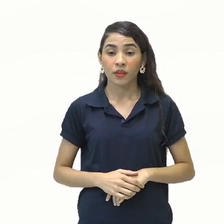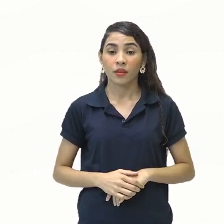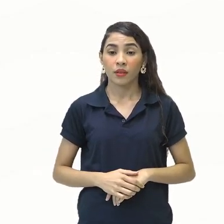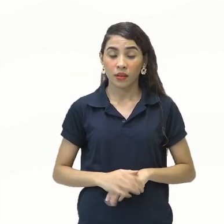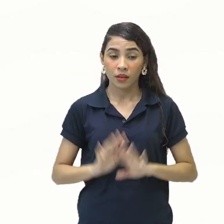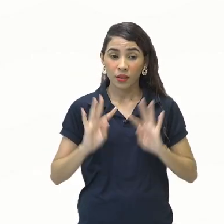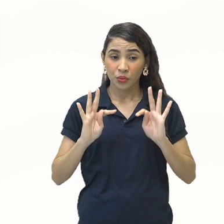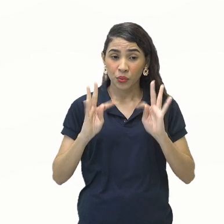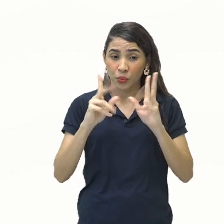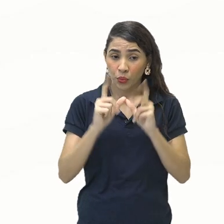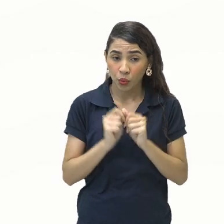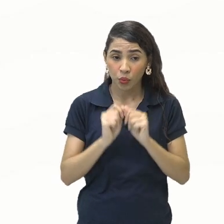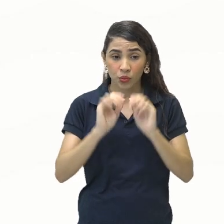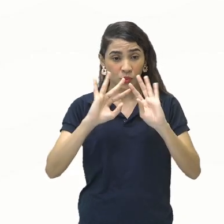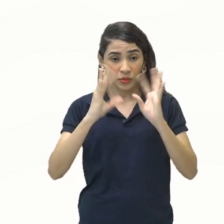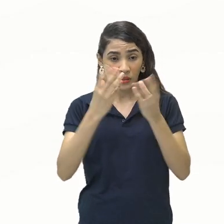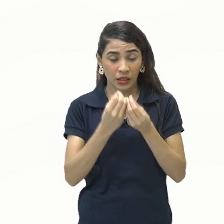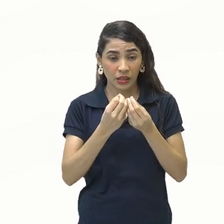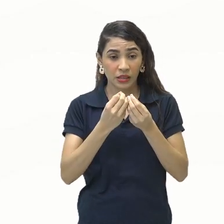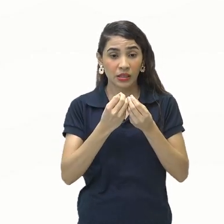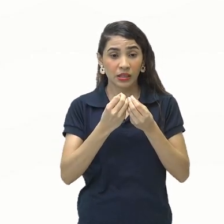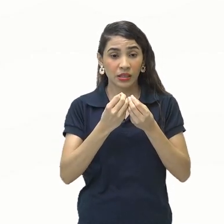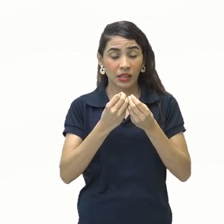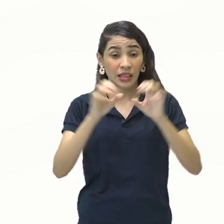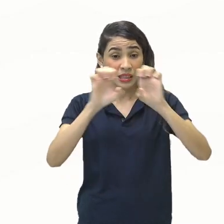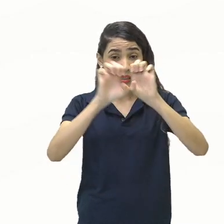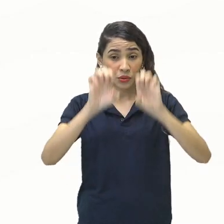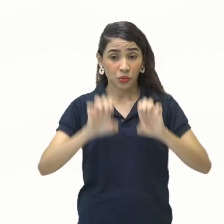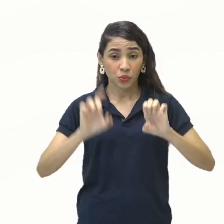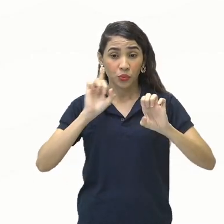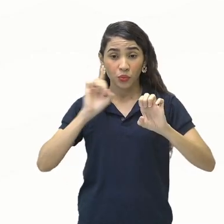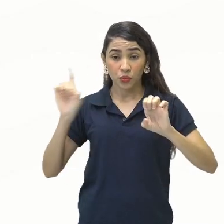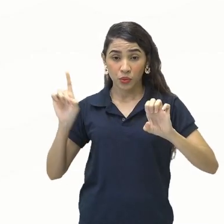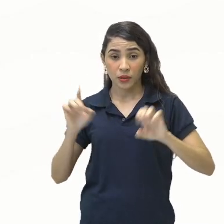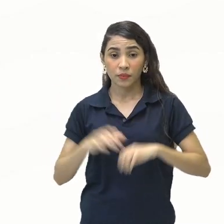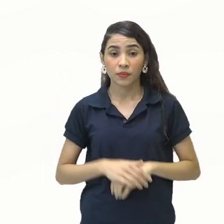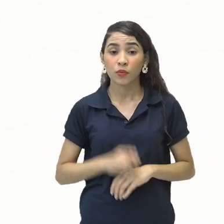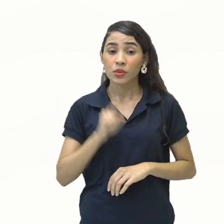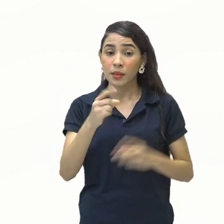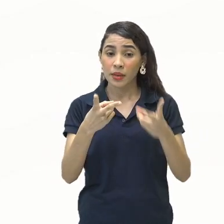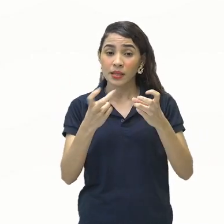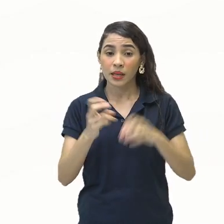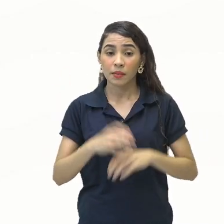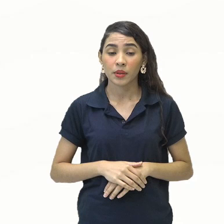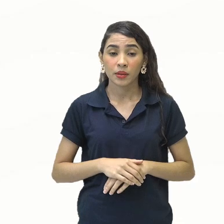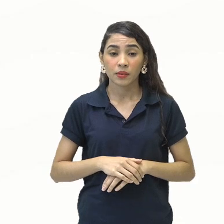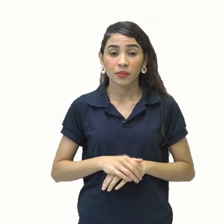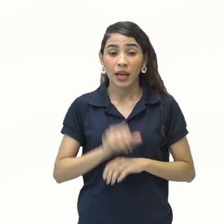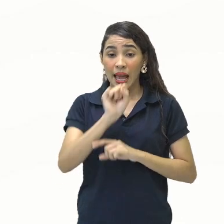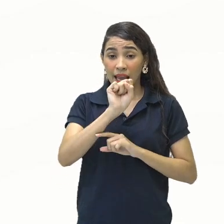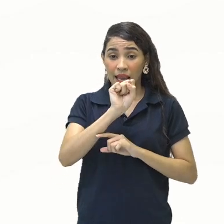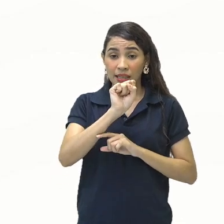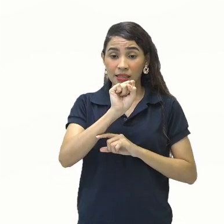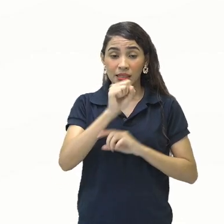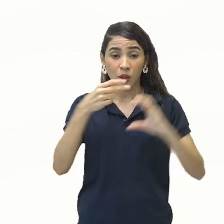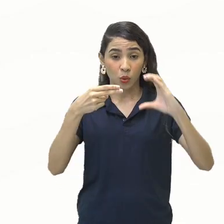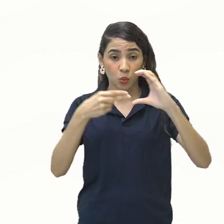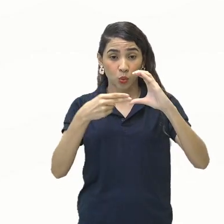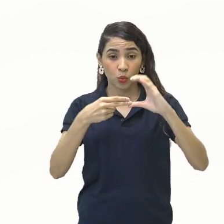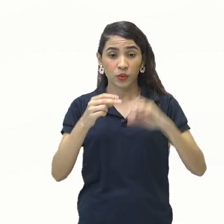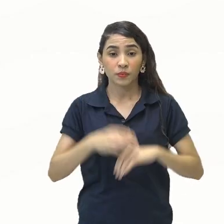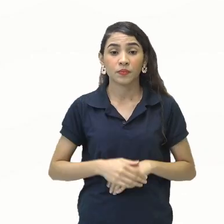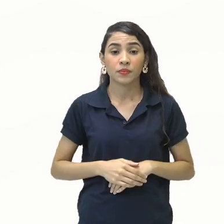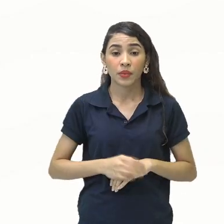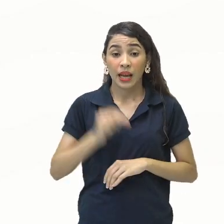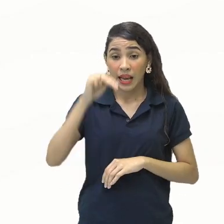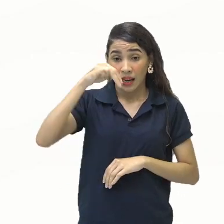os compostos que estão na cadeia. E aí você consegue ver, olha o enxofre aqui, ó, fazendo 2 ligações. O nitrogênio